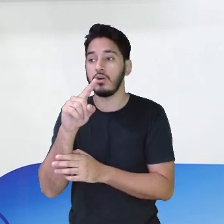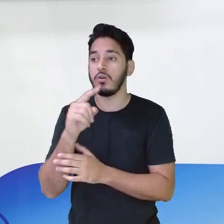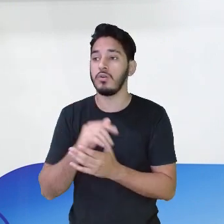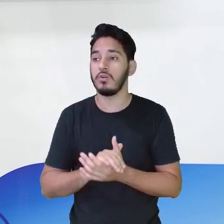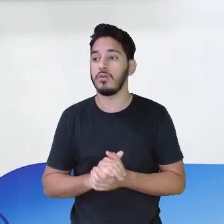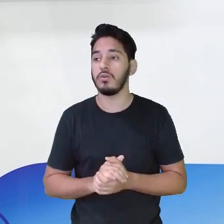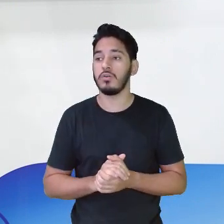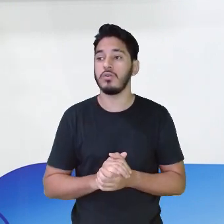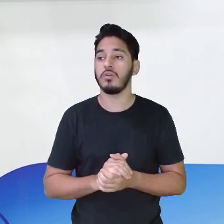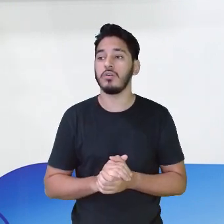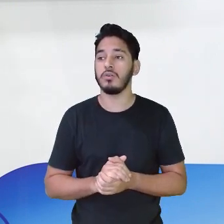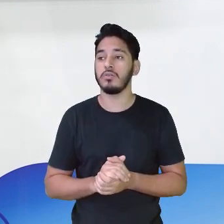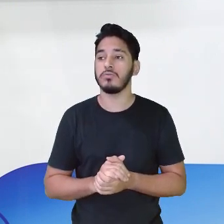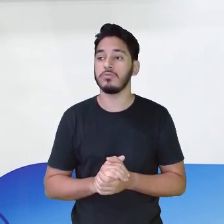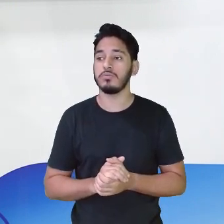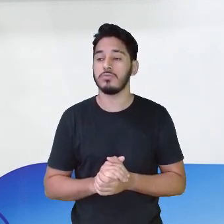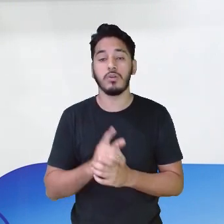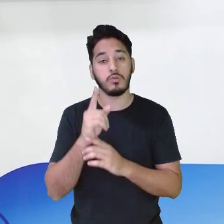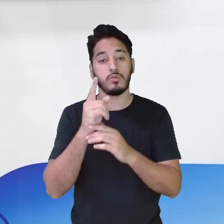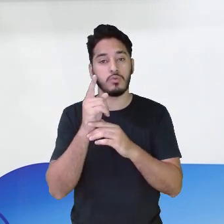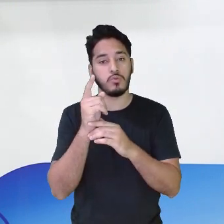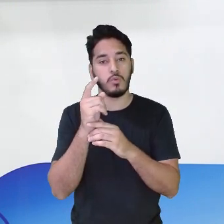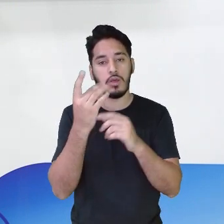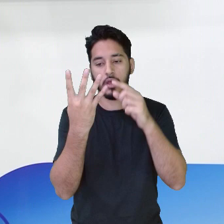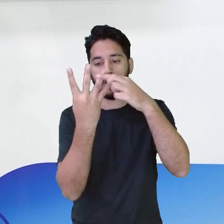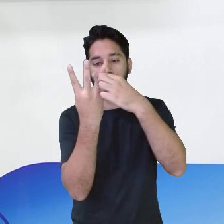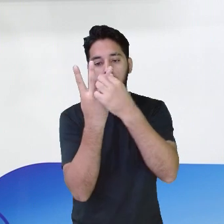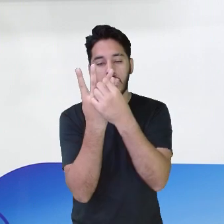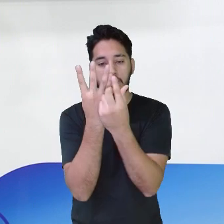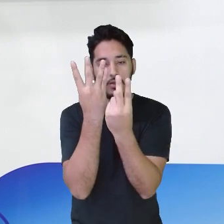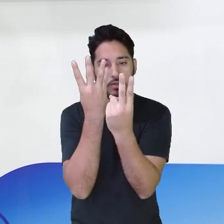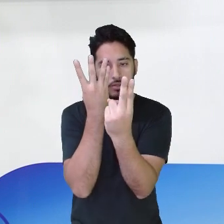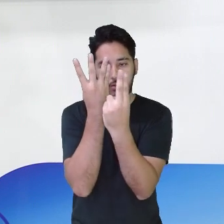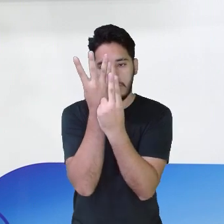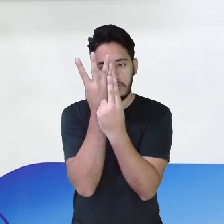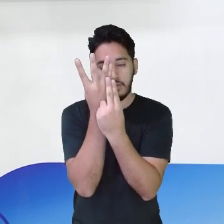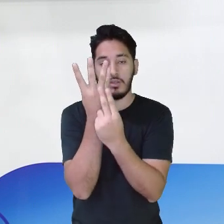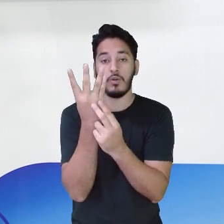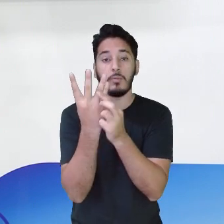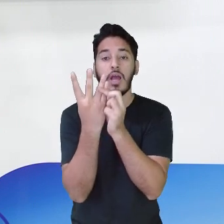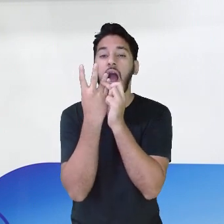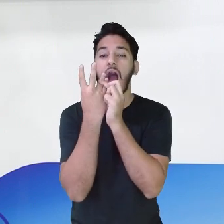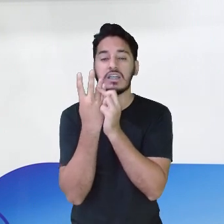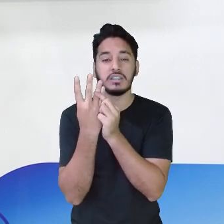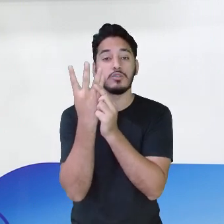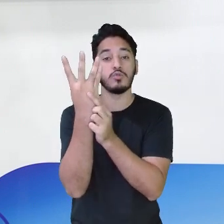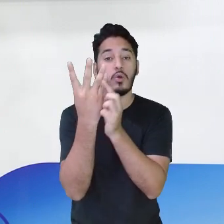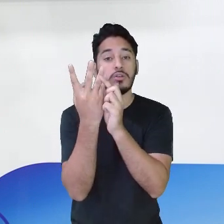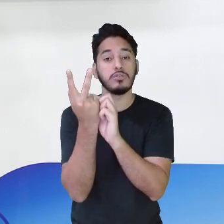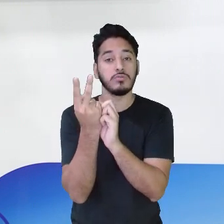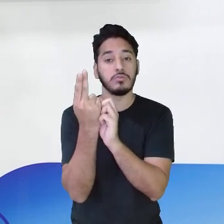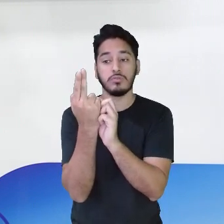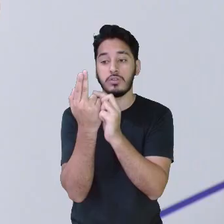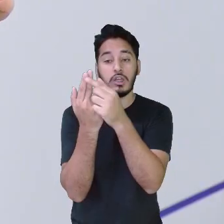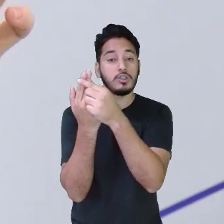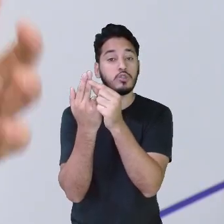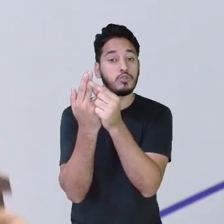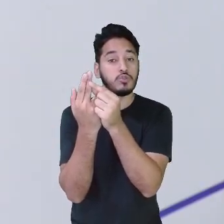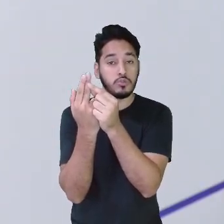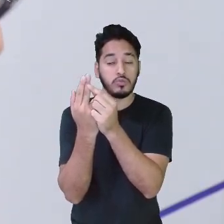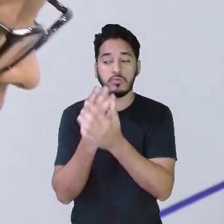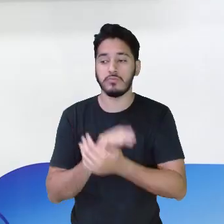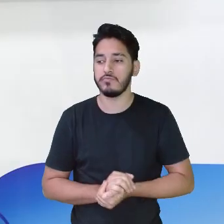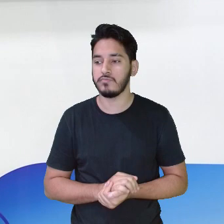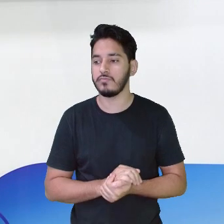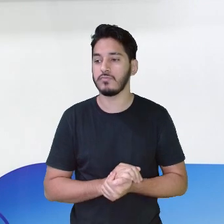uma sobreposta à outra, não é metade? Nesse chocolatinho é como se ele tivesse comido 2, não é isso?